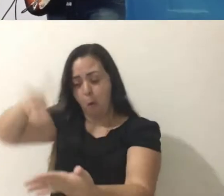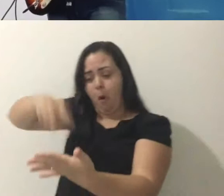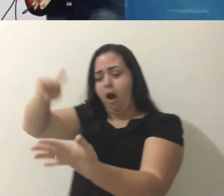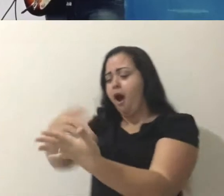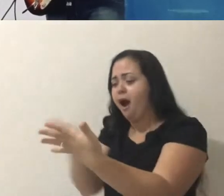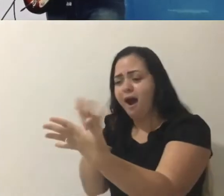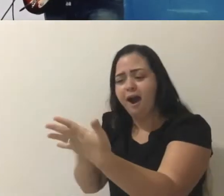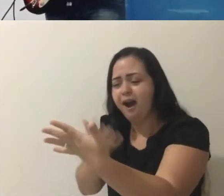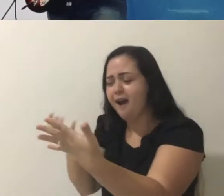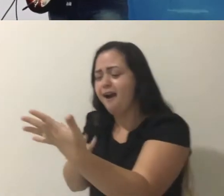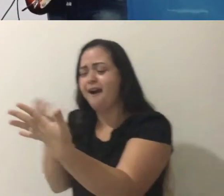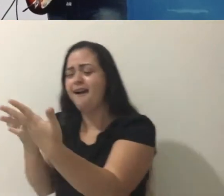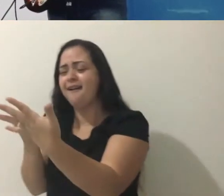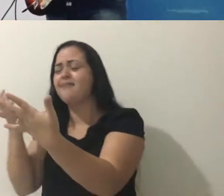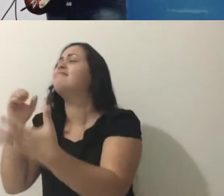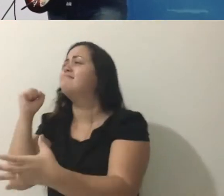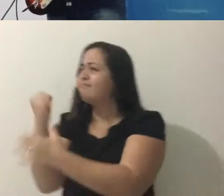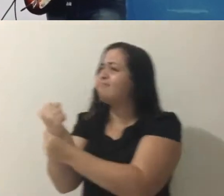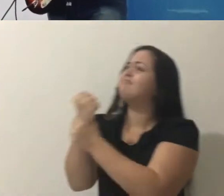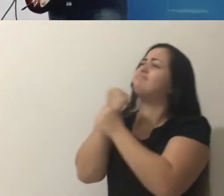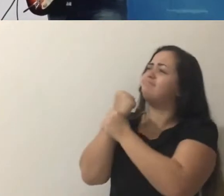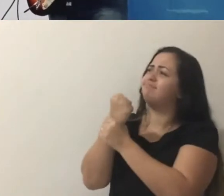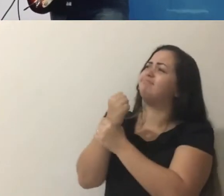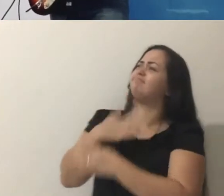vida que me sustenta.